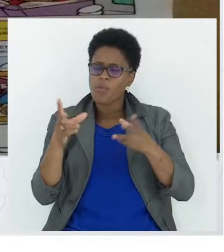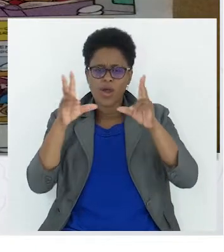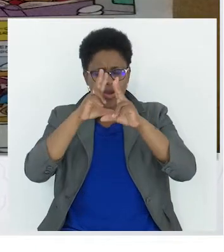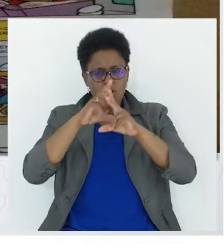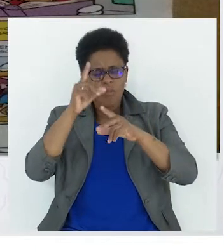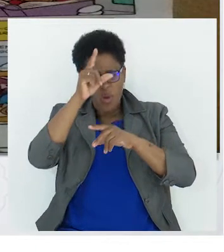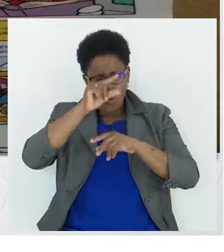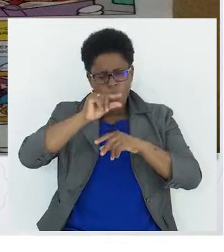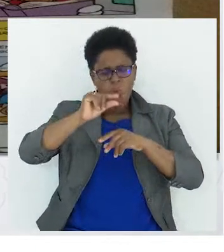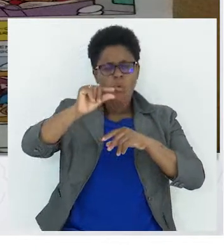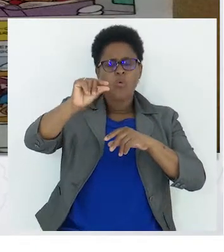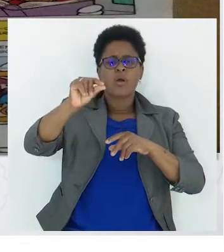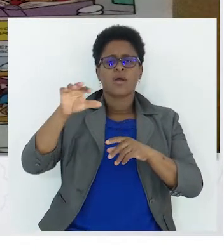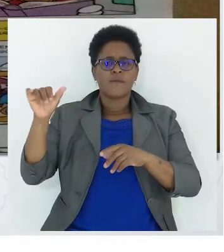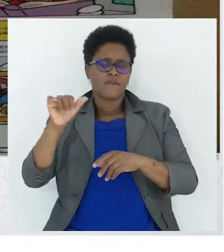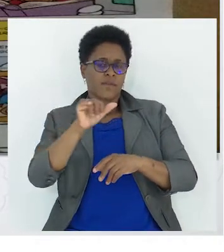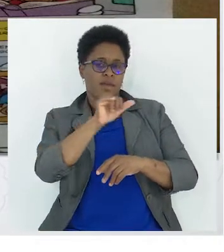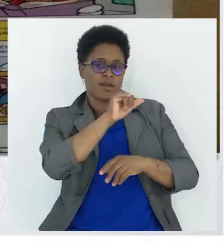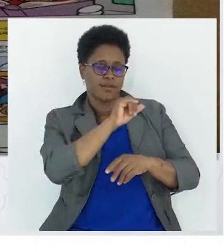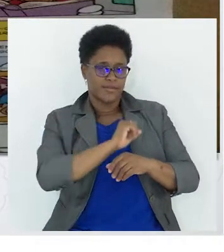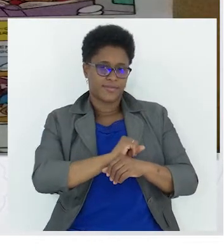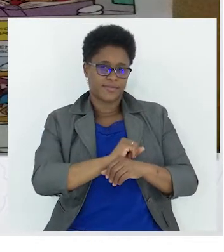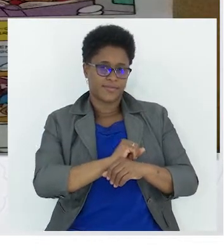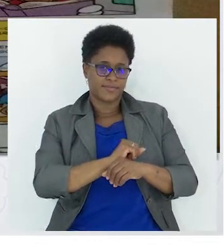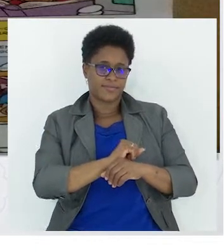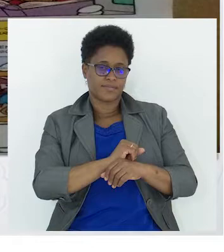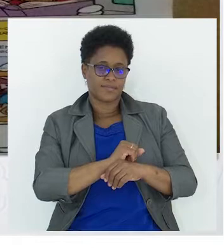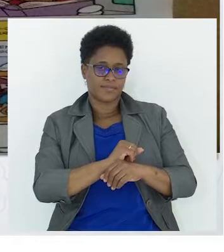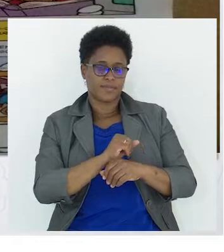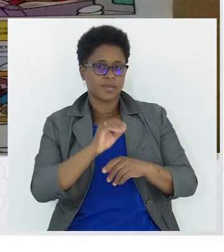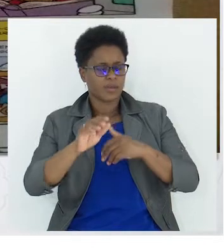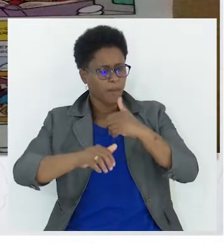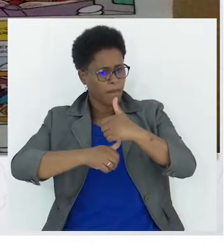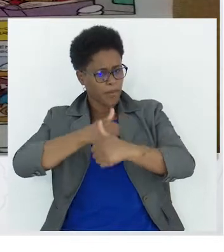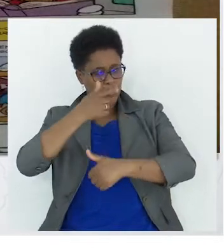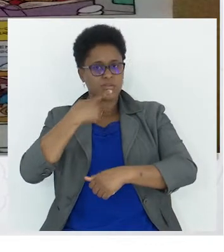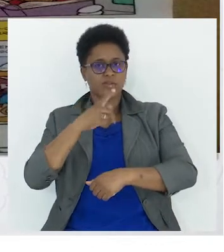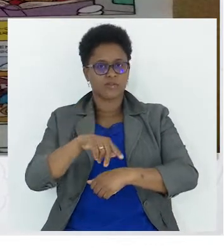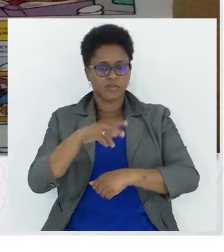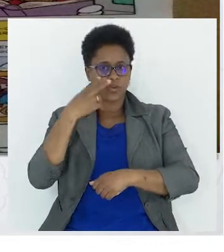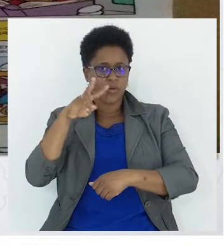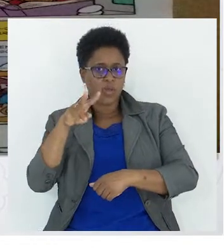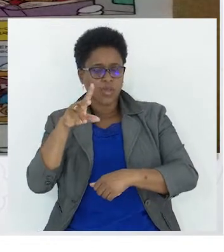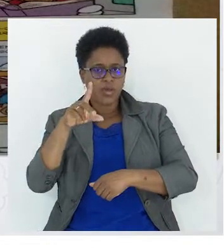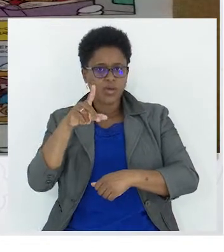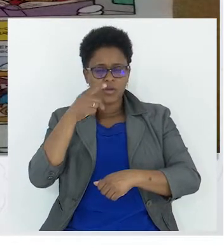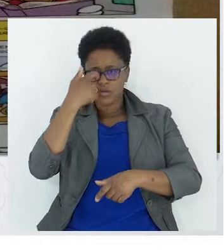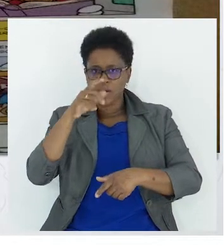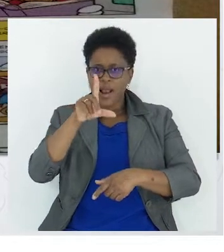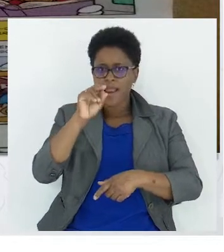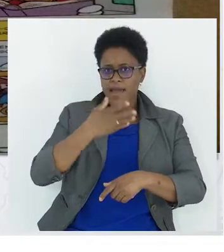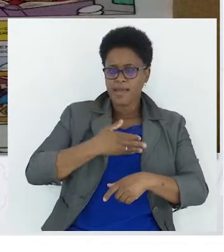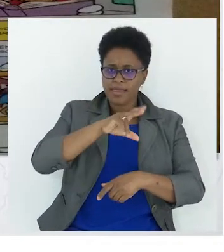longa viagem para a recuperação. Olha o ladrão!